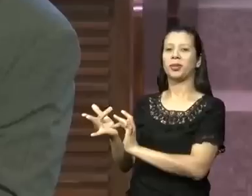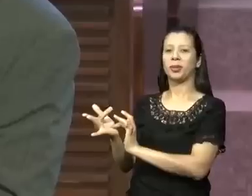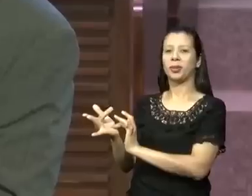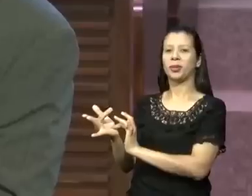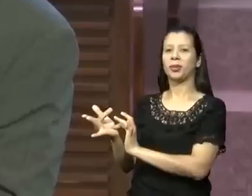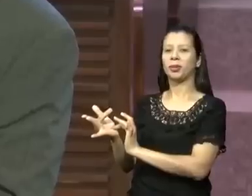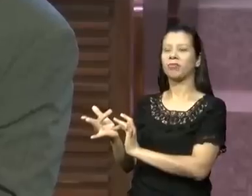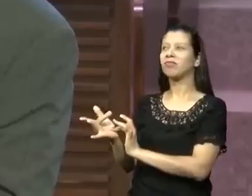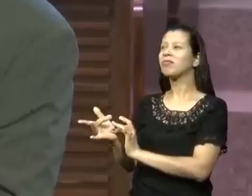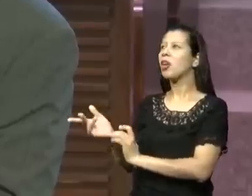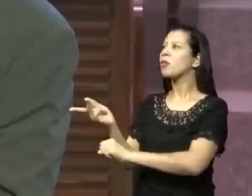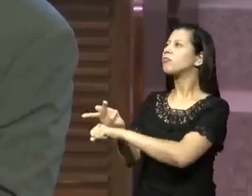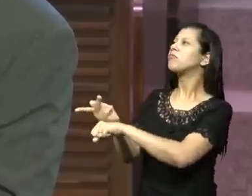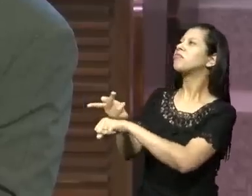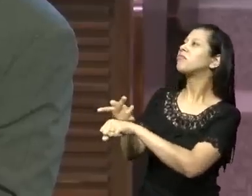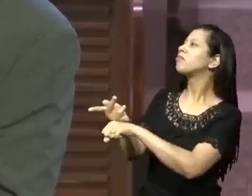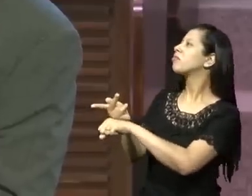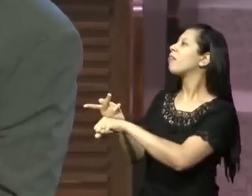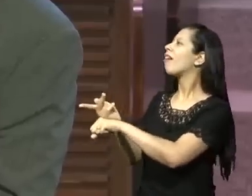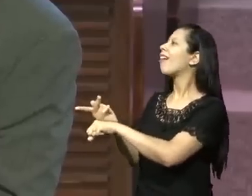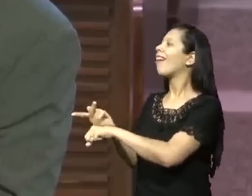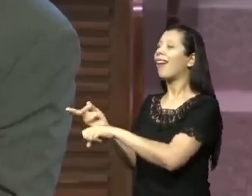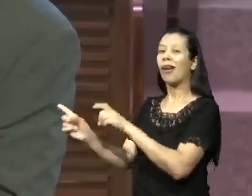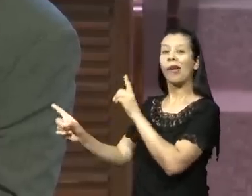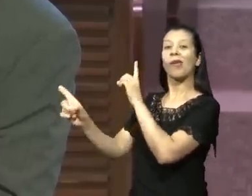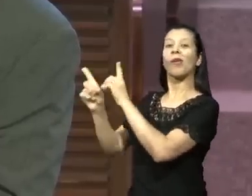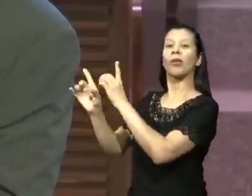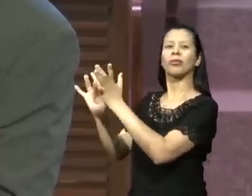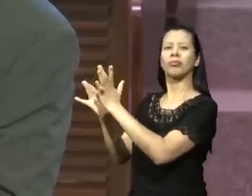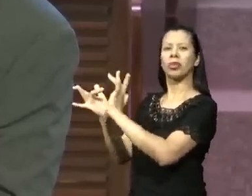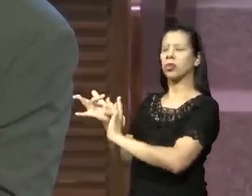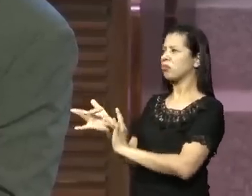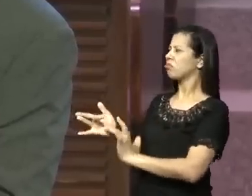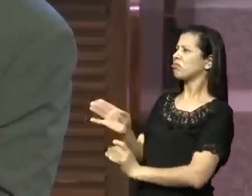você Pergunte para ele Quem é você